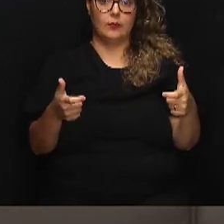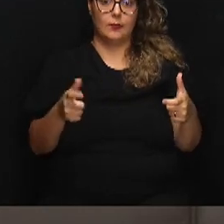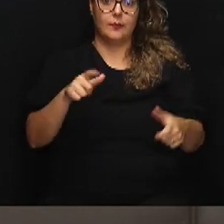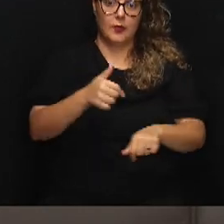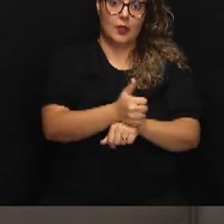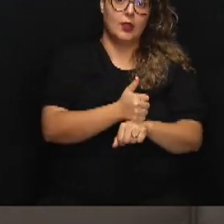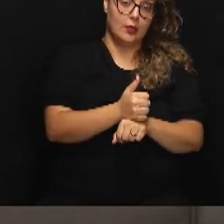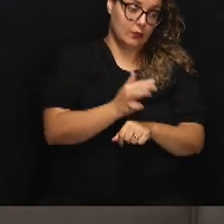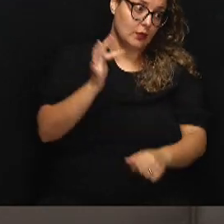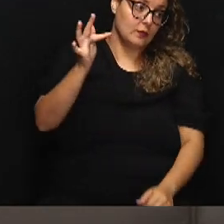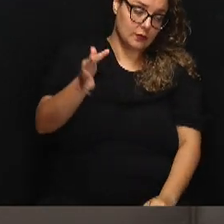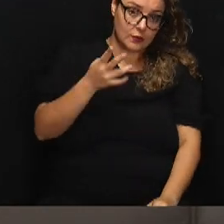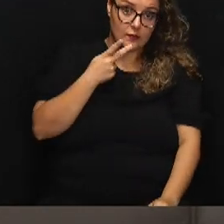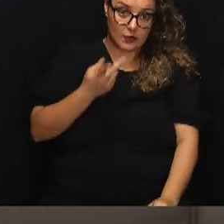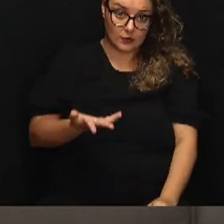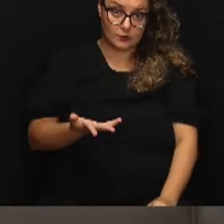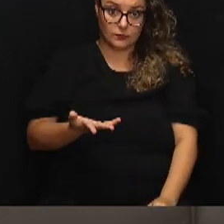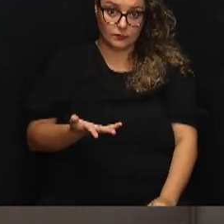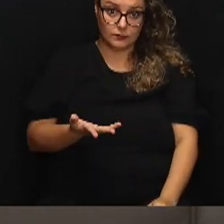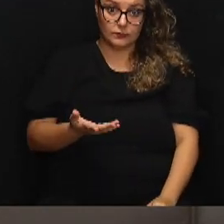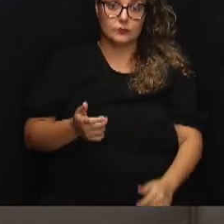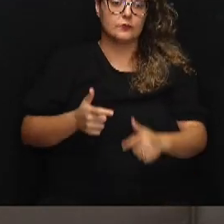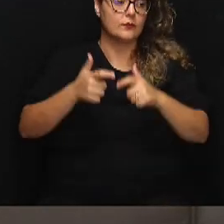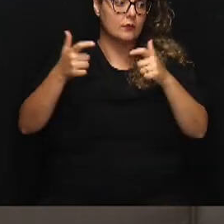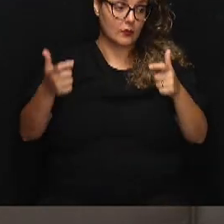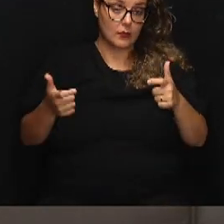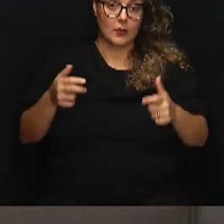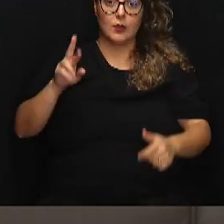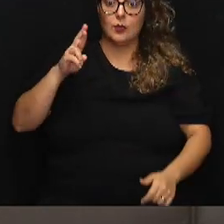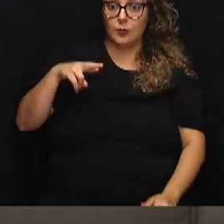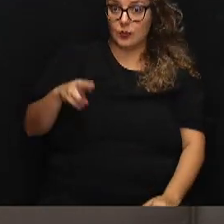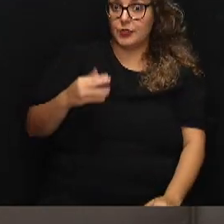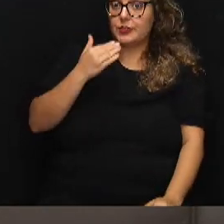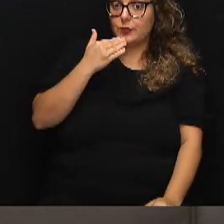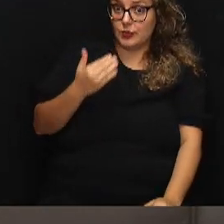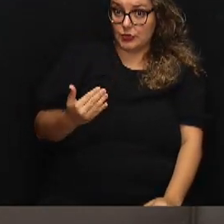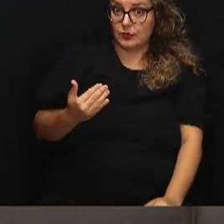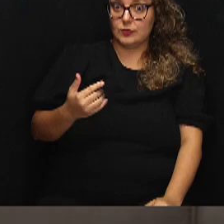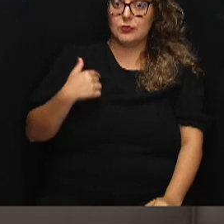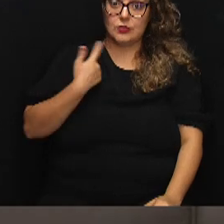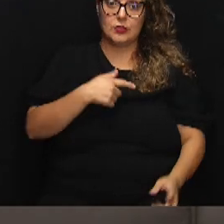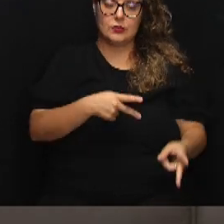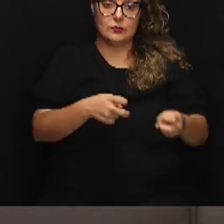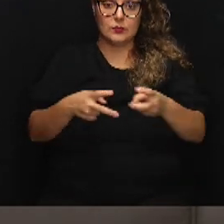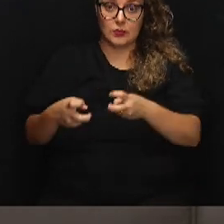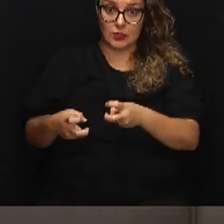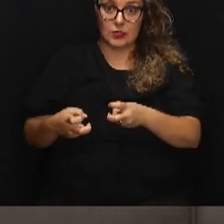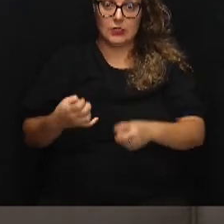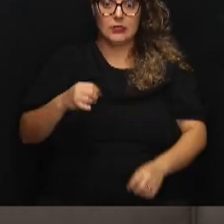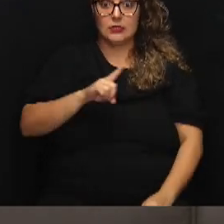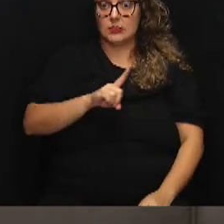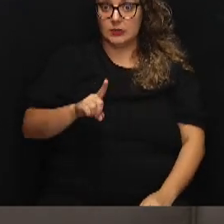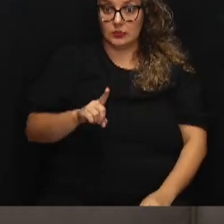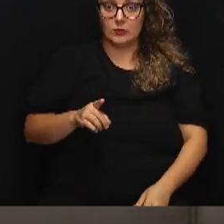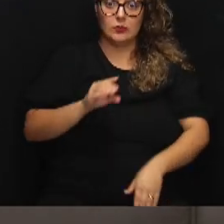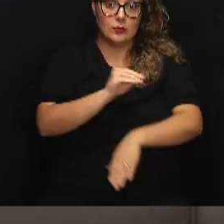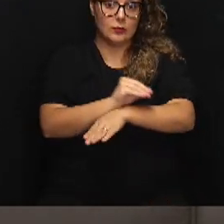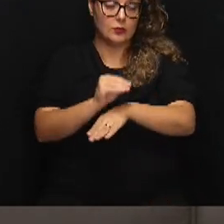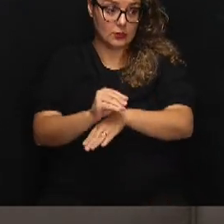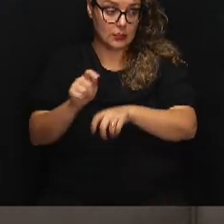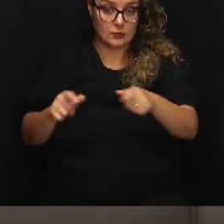do futuro que eu falo, né? Está super em alta por conta dessa demanda que nós percebemos. Se a gente não cuidar das pessoas, a gente não tem mão de